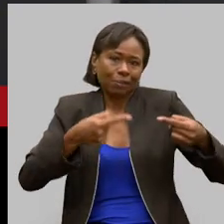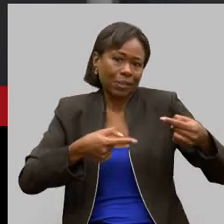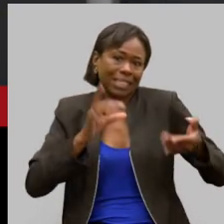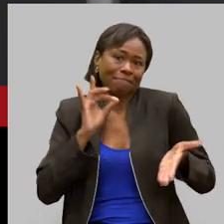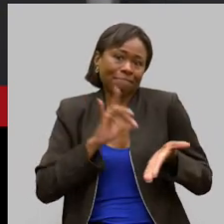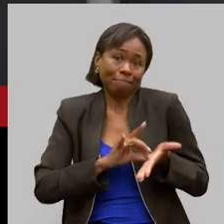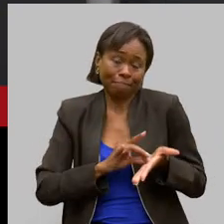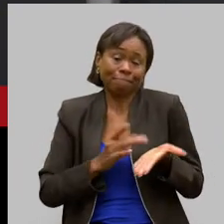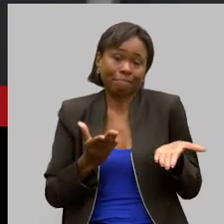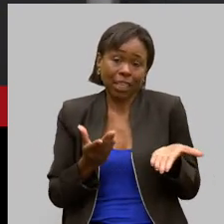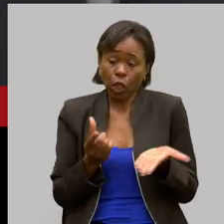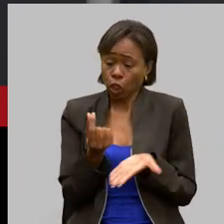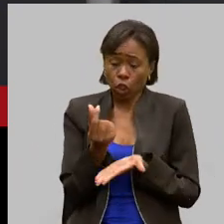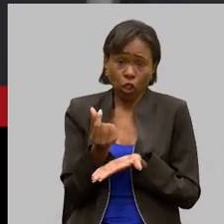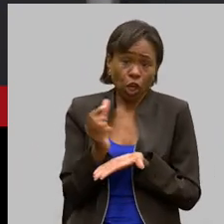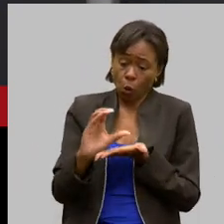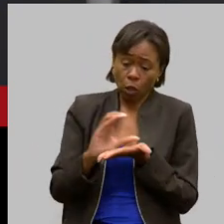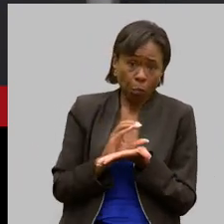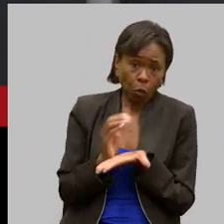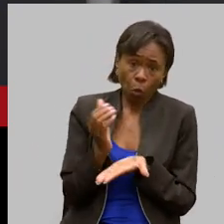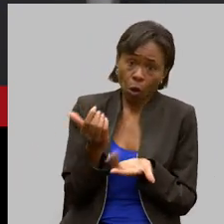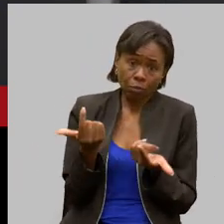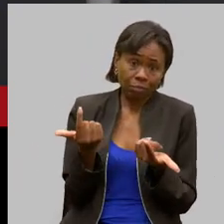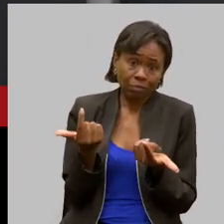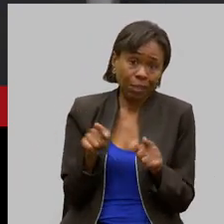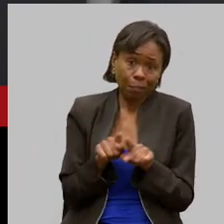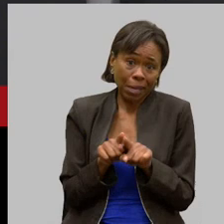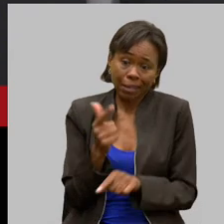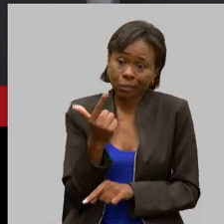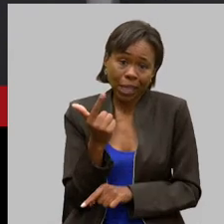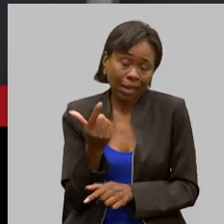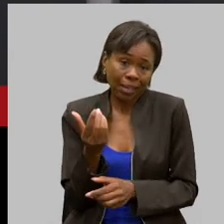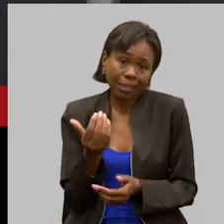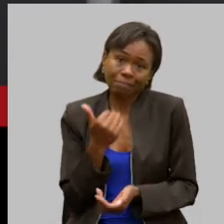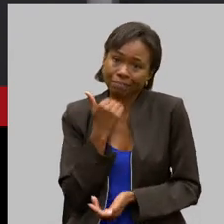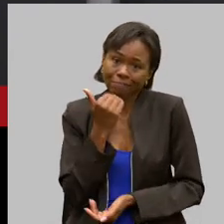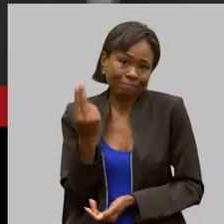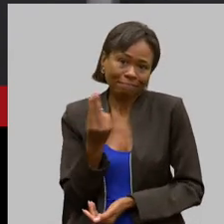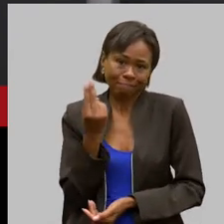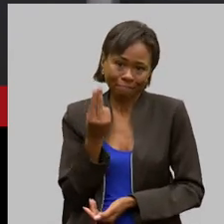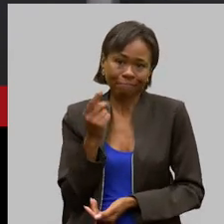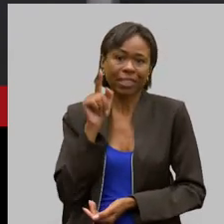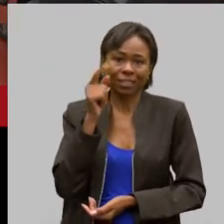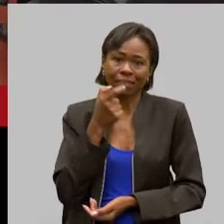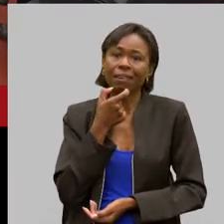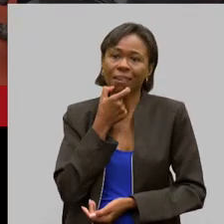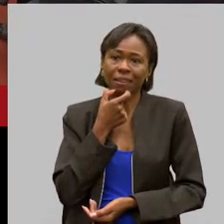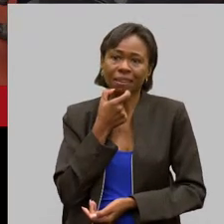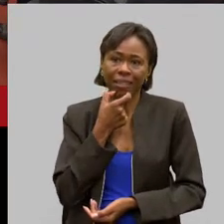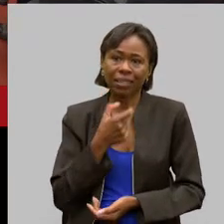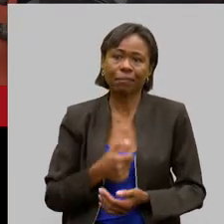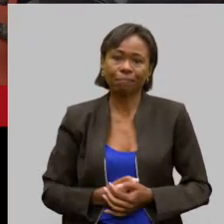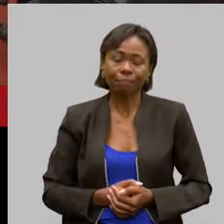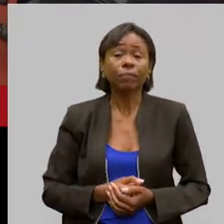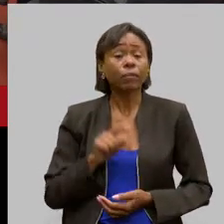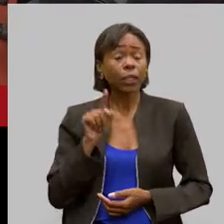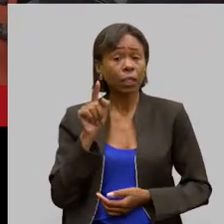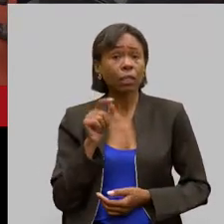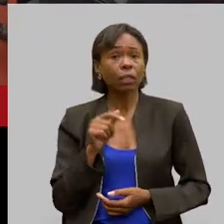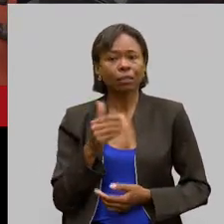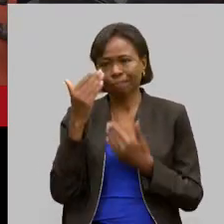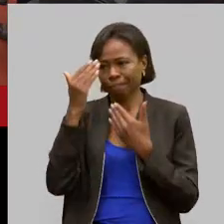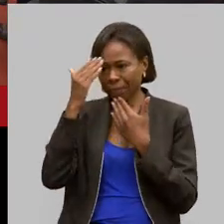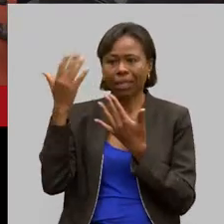a gente também não consegue em Nova Lima É isso mesmo em Nova Lima